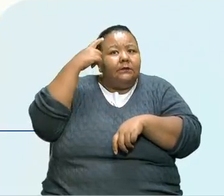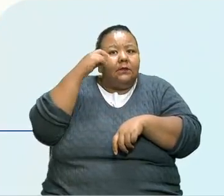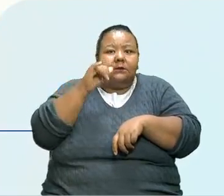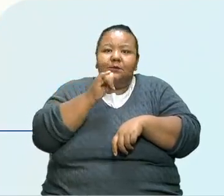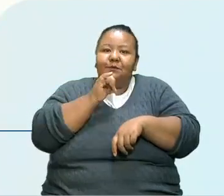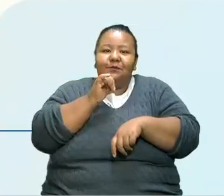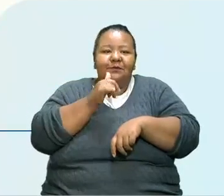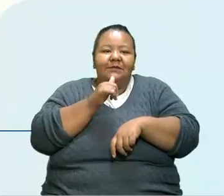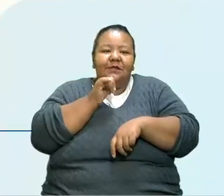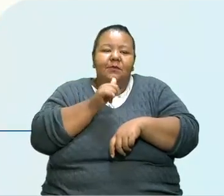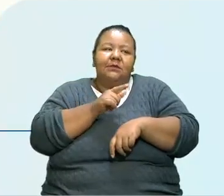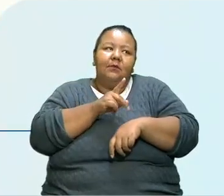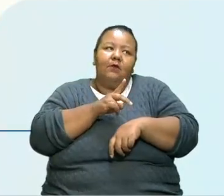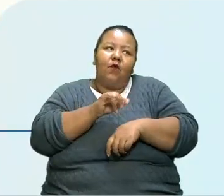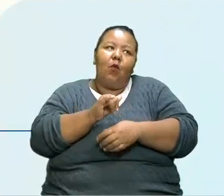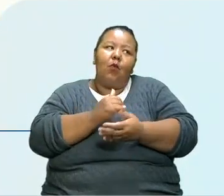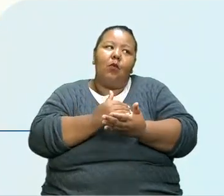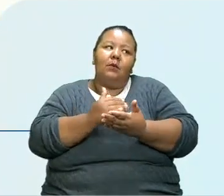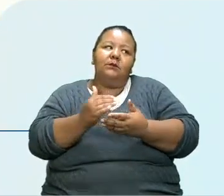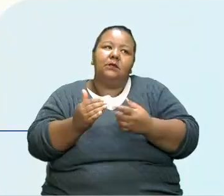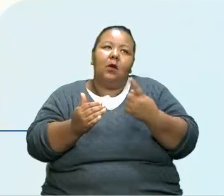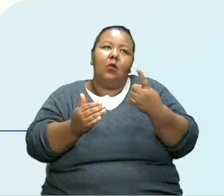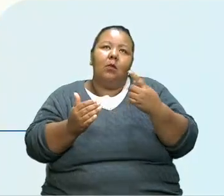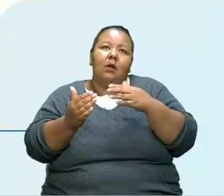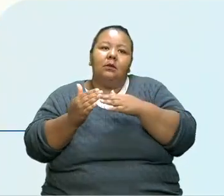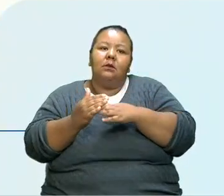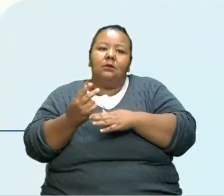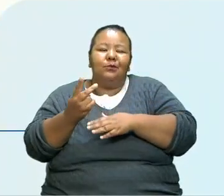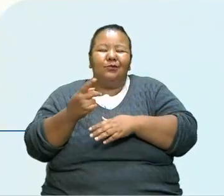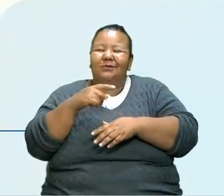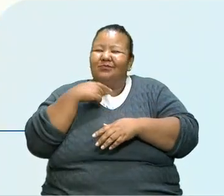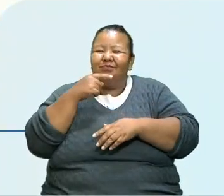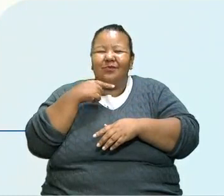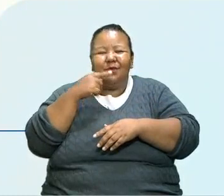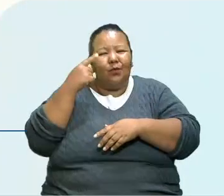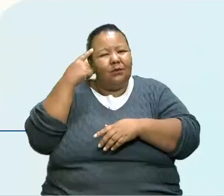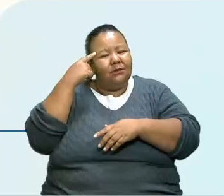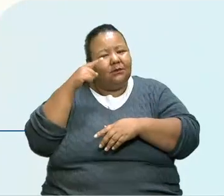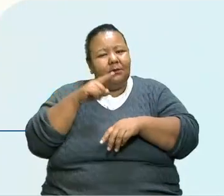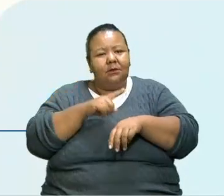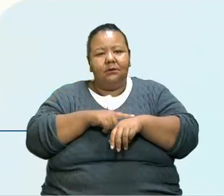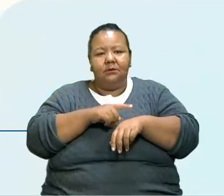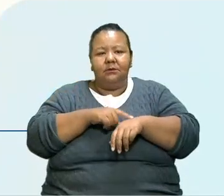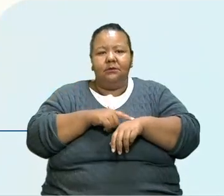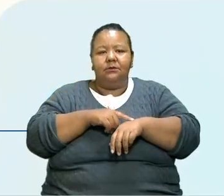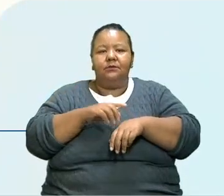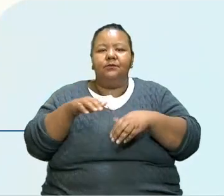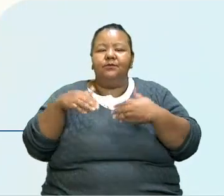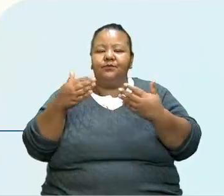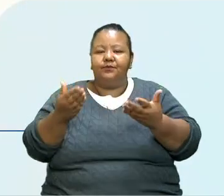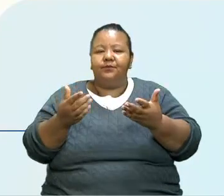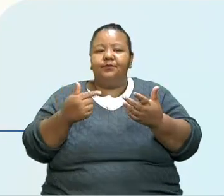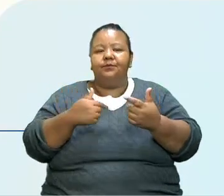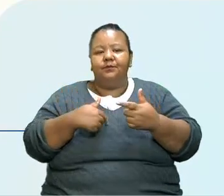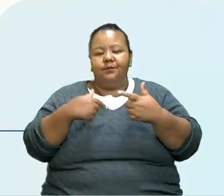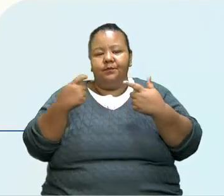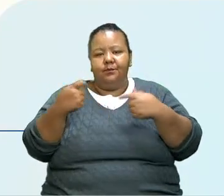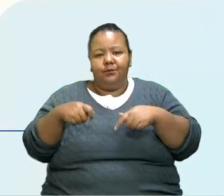começar a 1 da tarde e eu vou acabar às 2. Eu não consigo definir esses horários. Então, eu